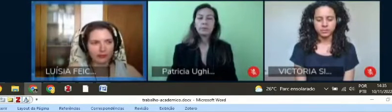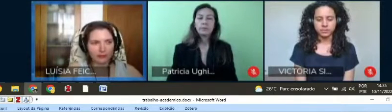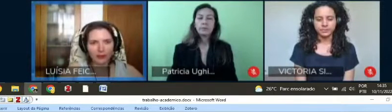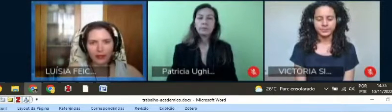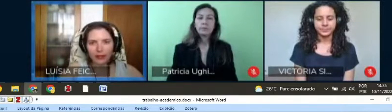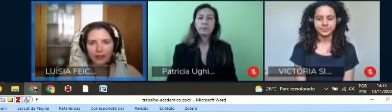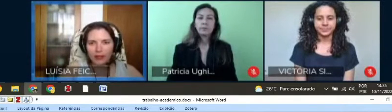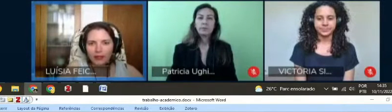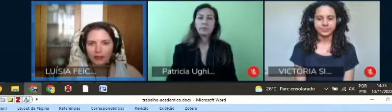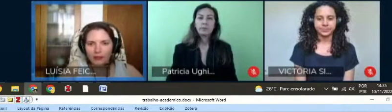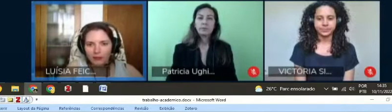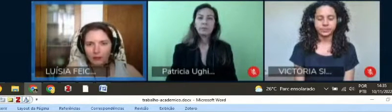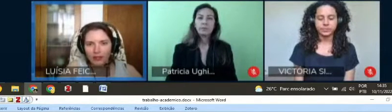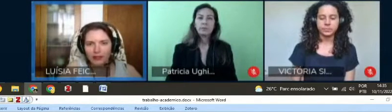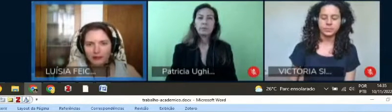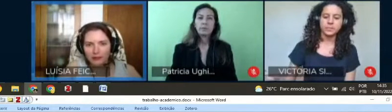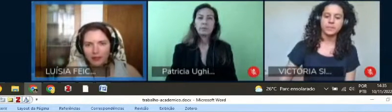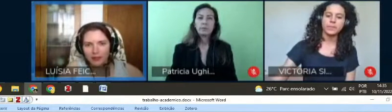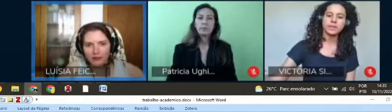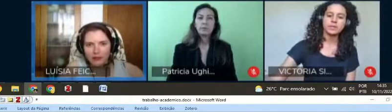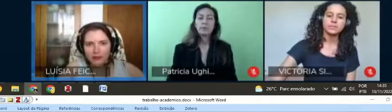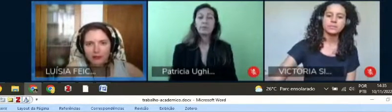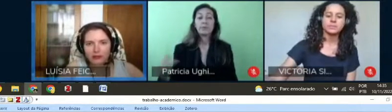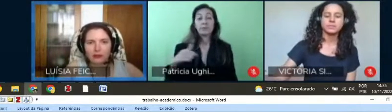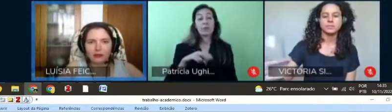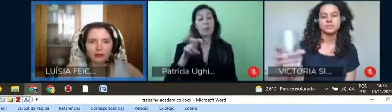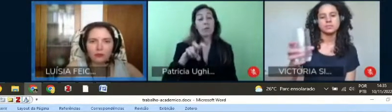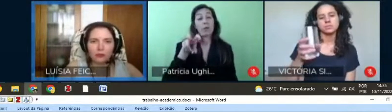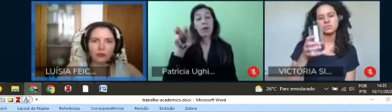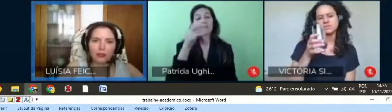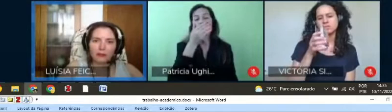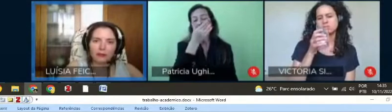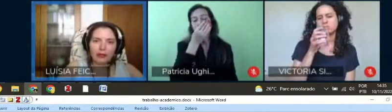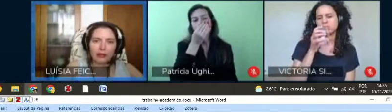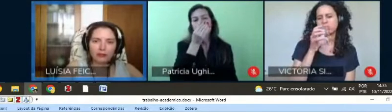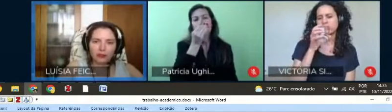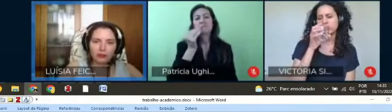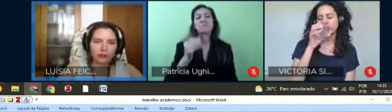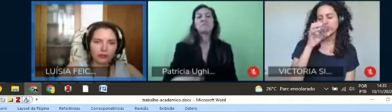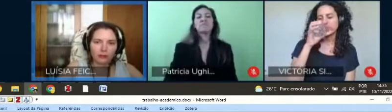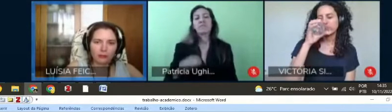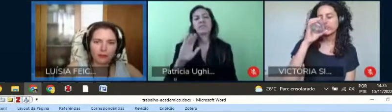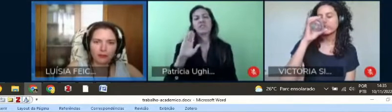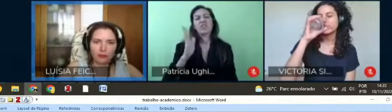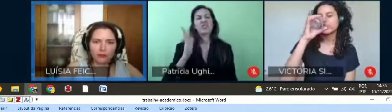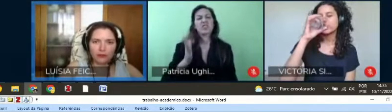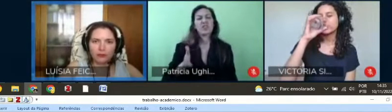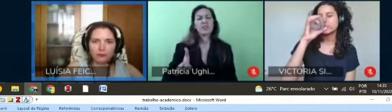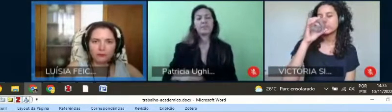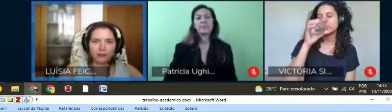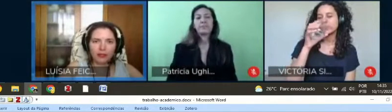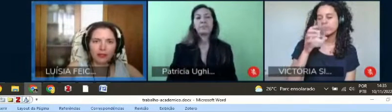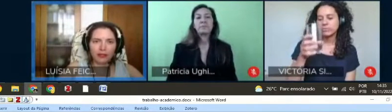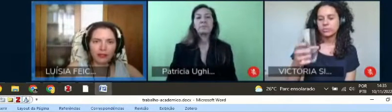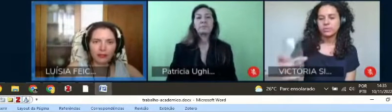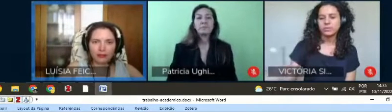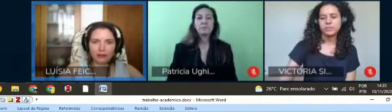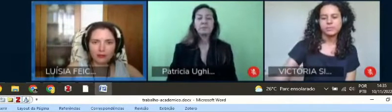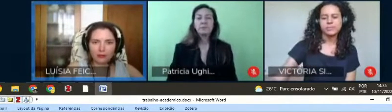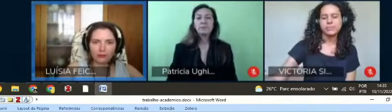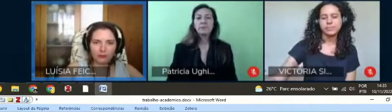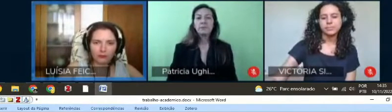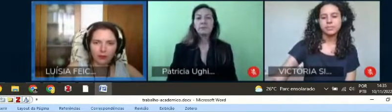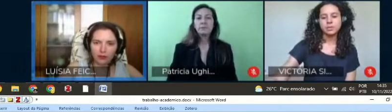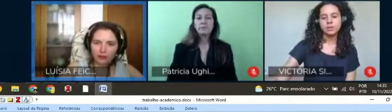abreviaturas e siglas. Então, vou pular as epígrafes, de resumo e abstract, que tudo aqui está sendo previsto. E